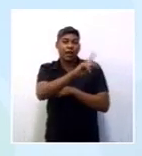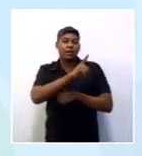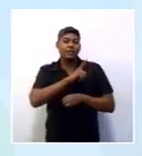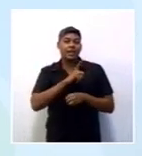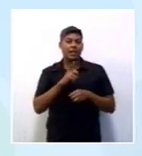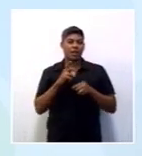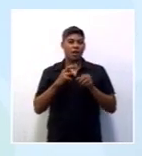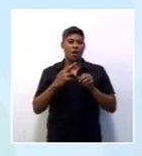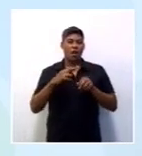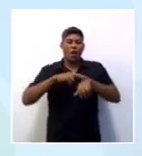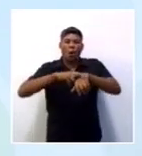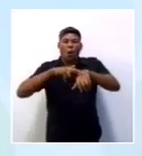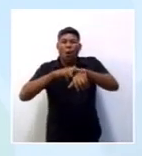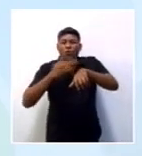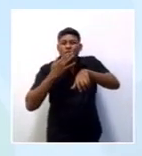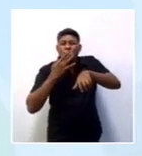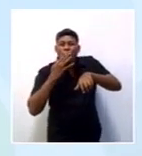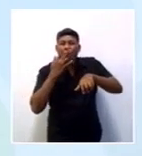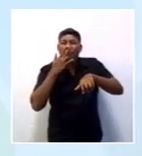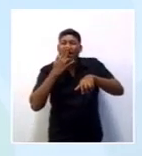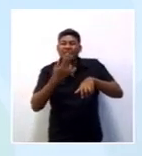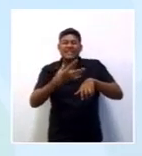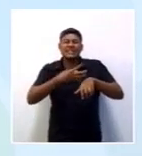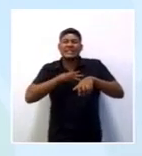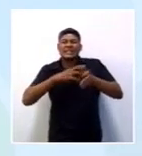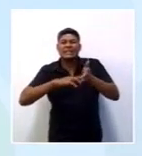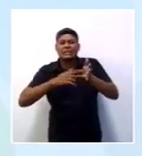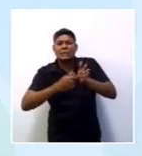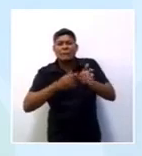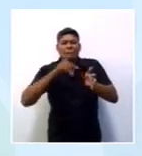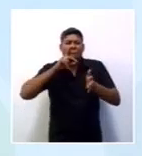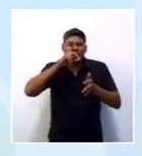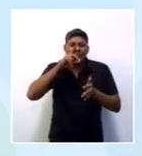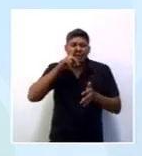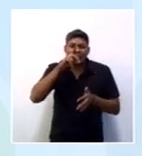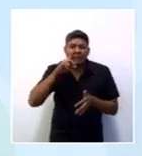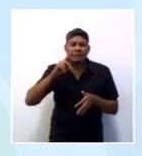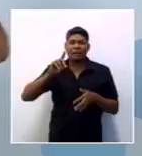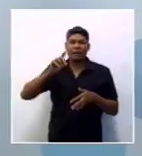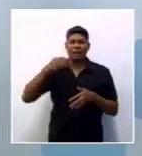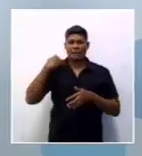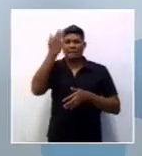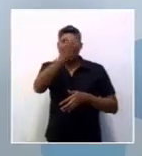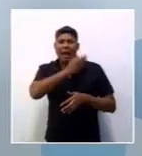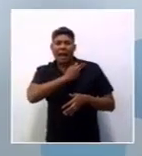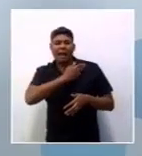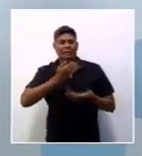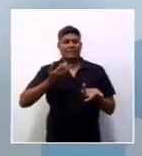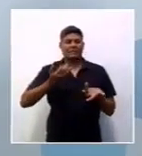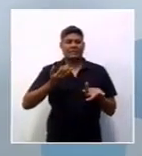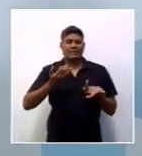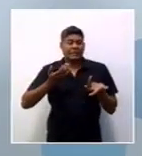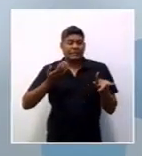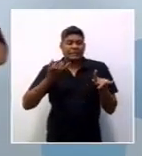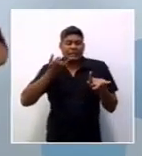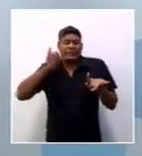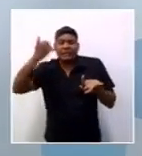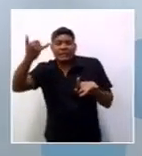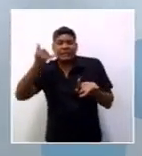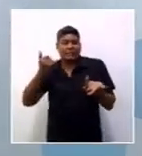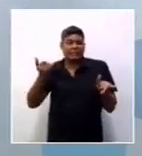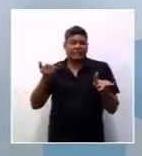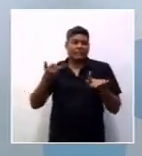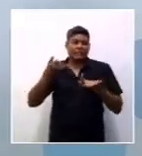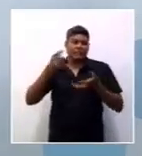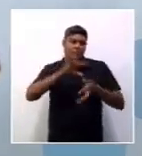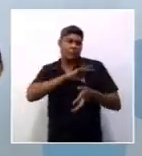no fundo, e isso significa que ela estava em perigo, então, Nossa Senhora, liguem para a SWAT. E, na verdade, foi só a